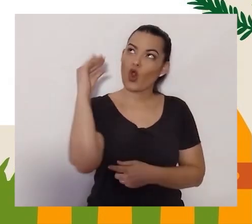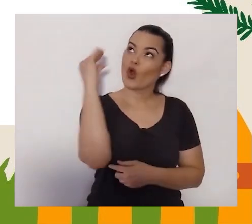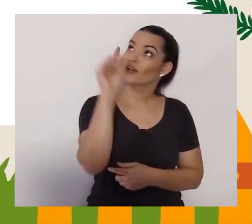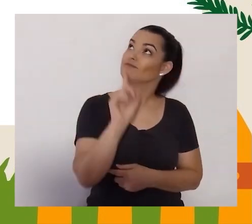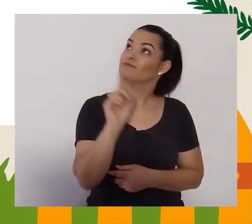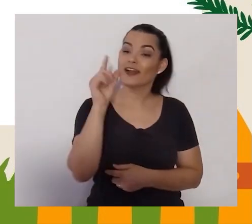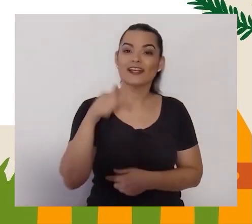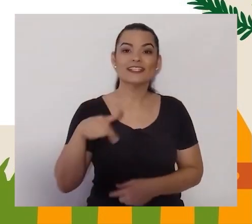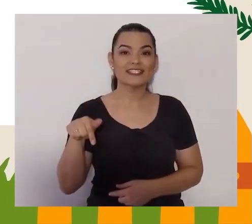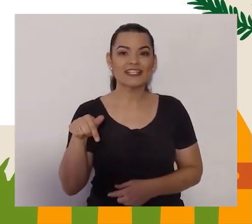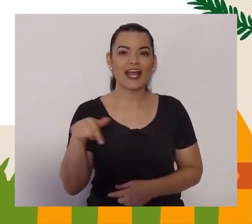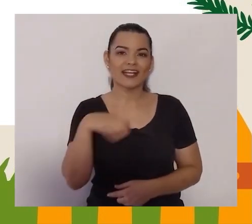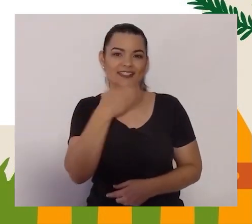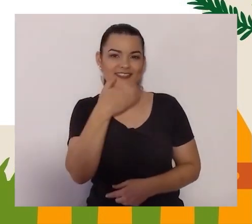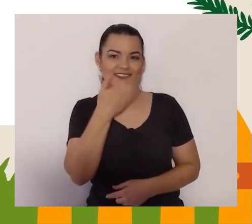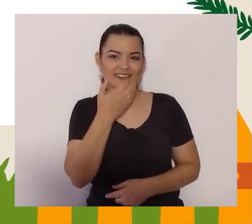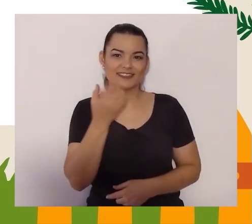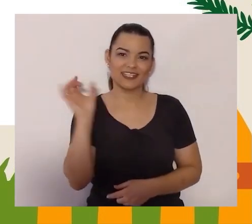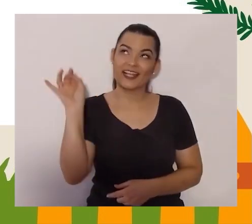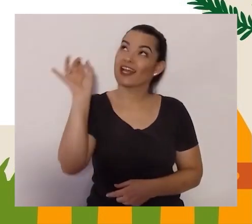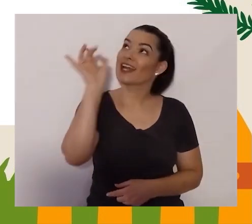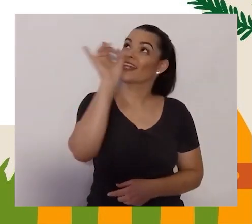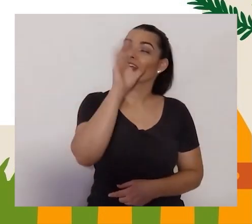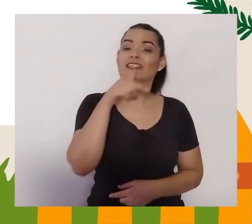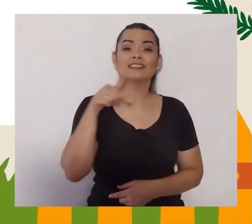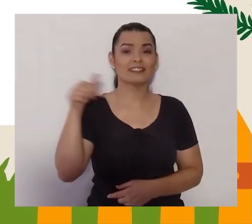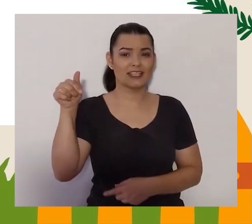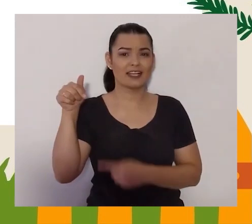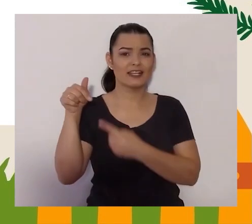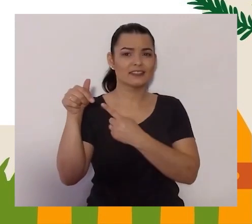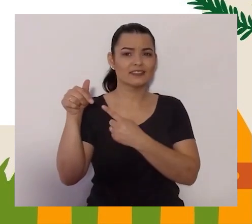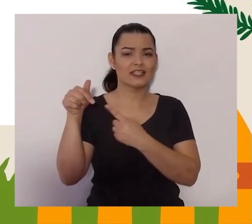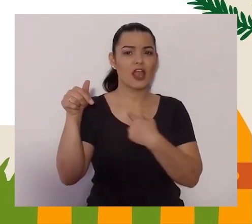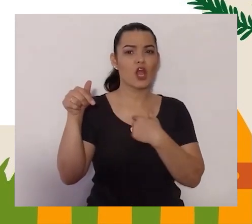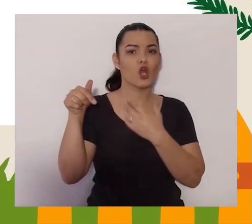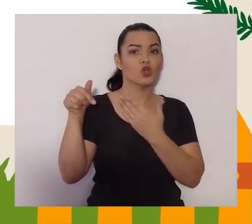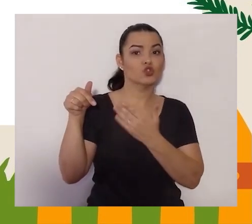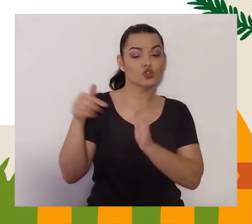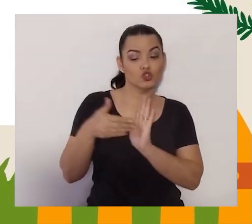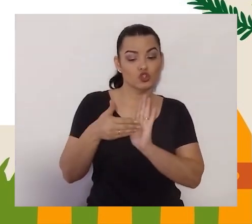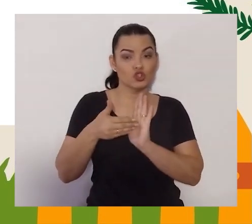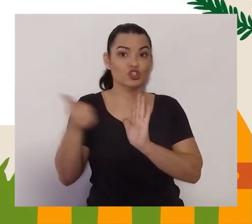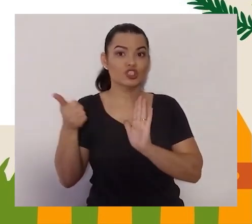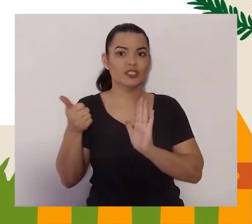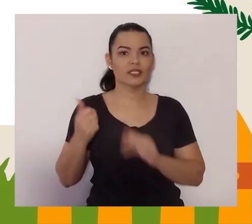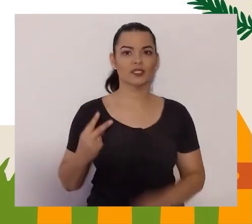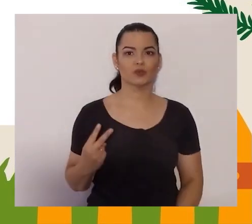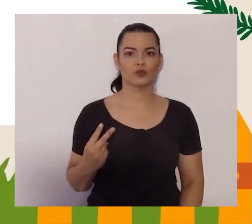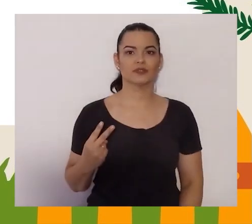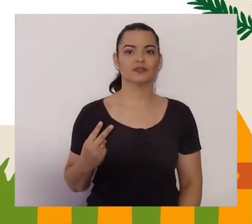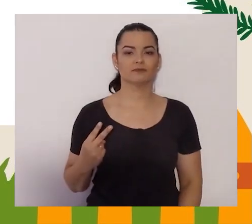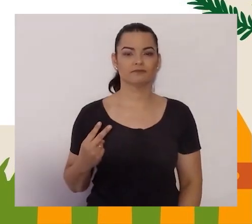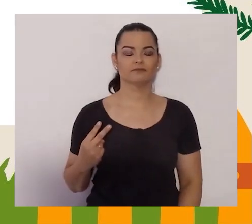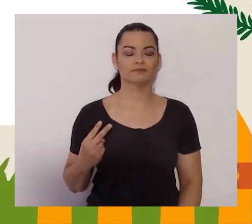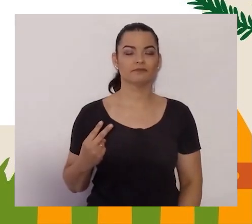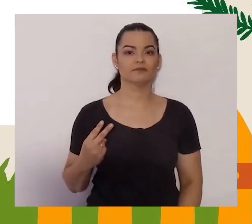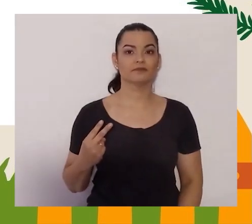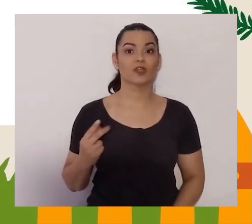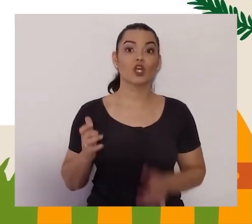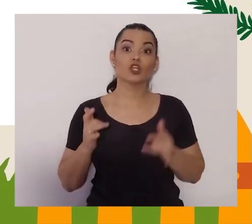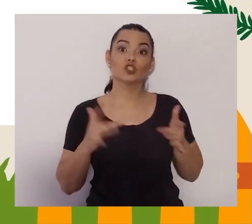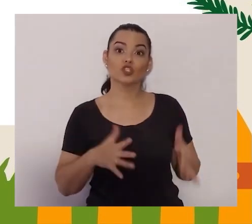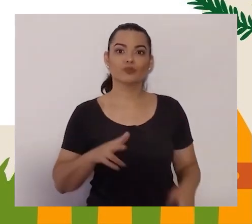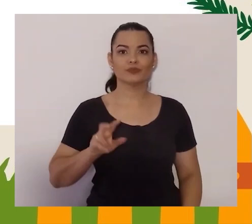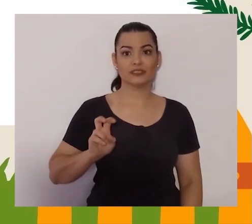7 maçãs. Dessas 7 maçãs, eu vou subtrair 2.